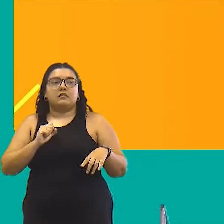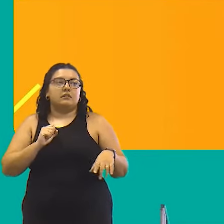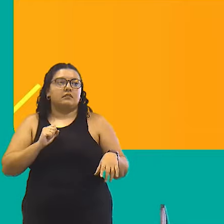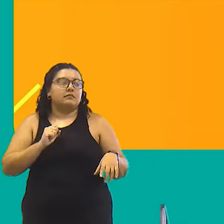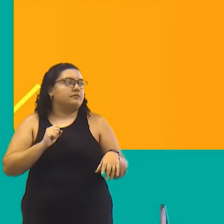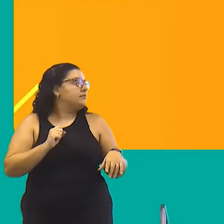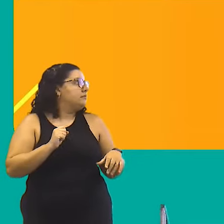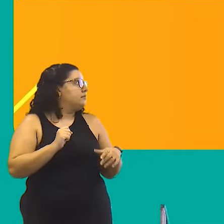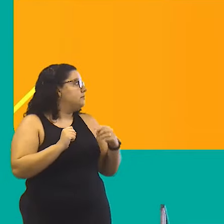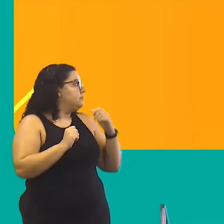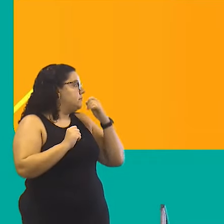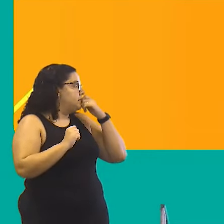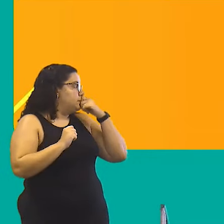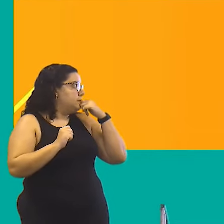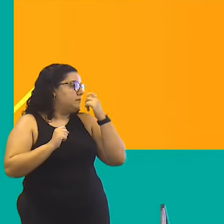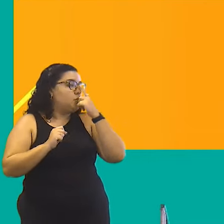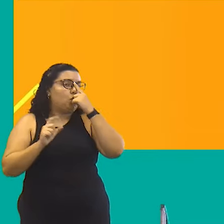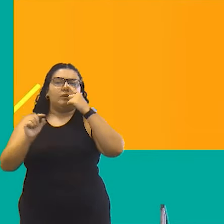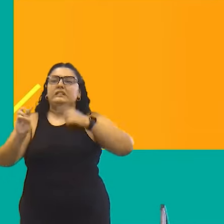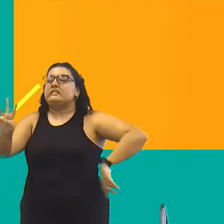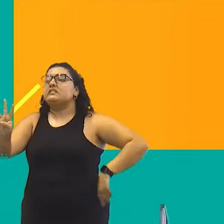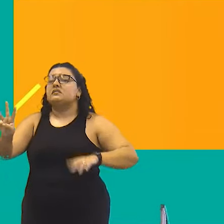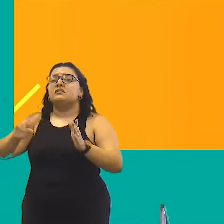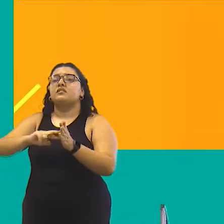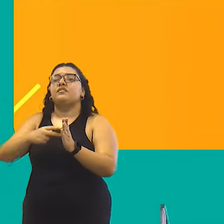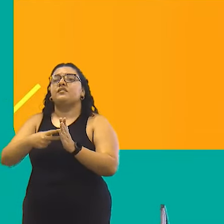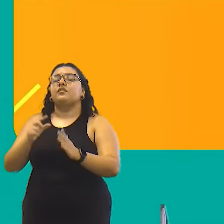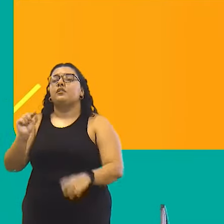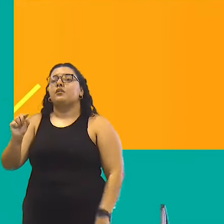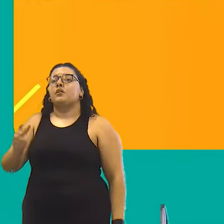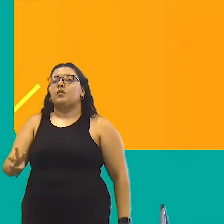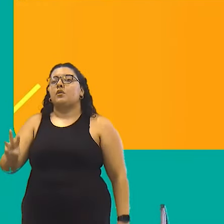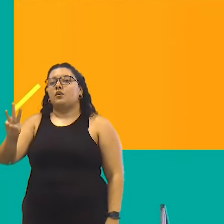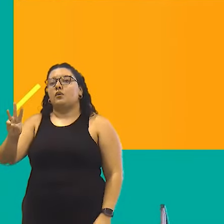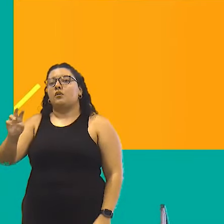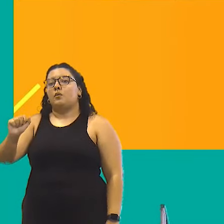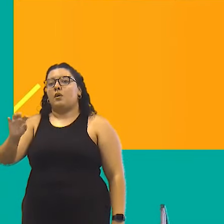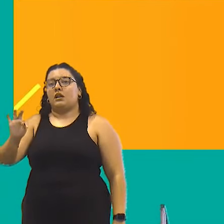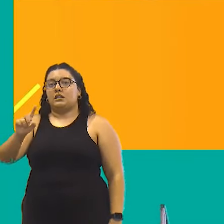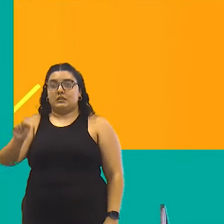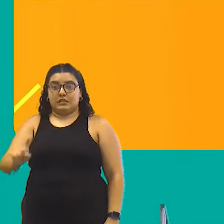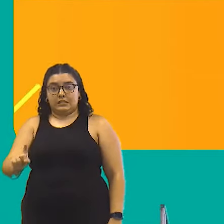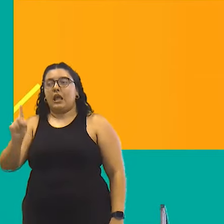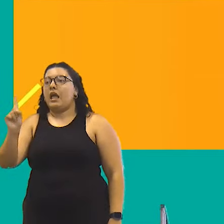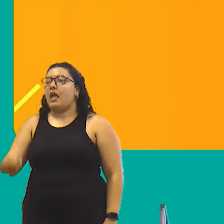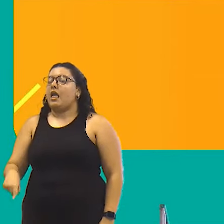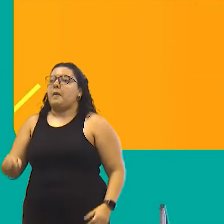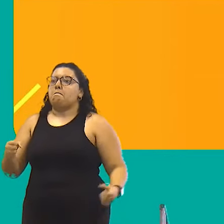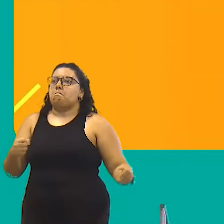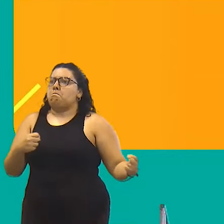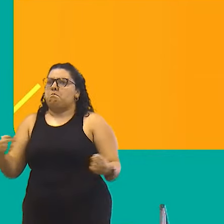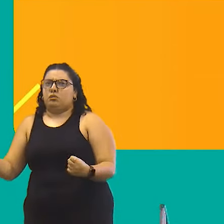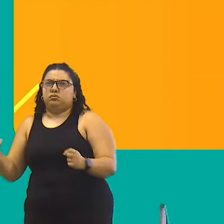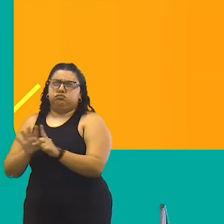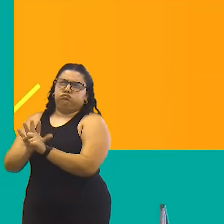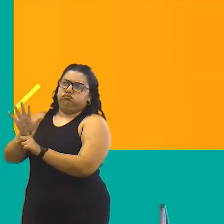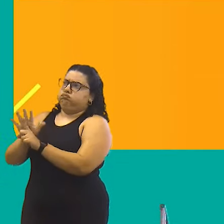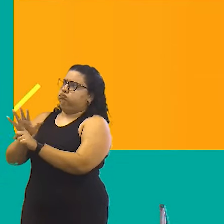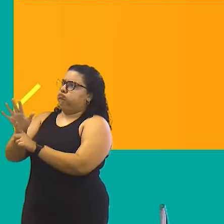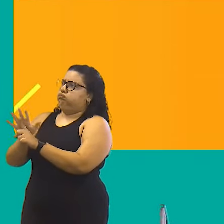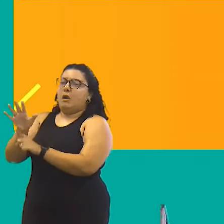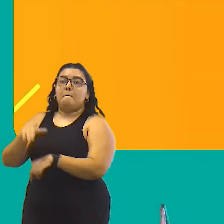Tá. O que é esse W? Watt de potência. Quanto mais potente